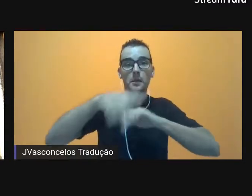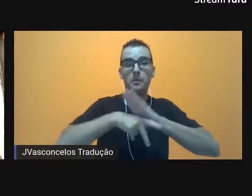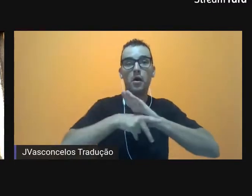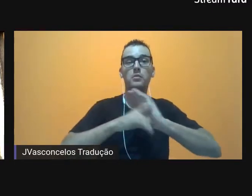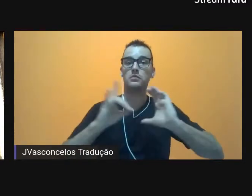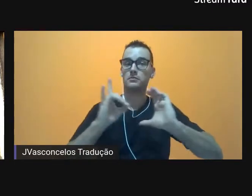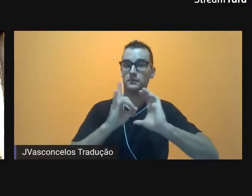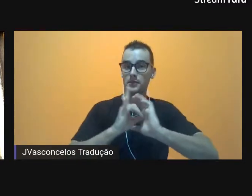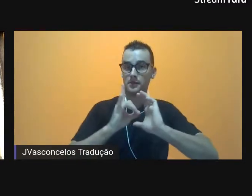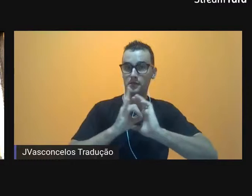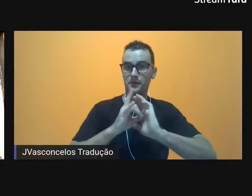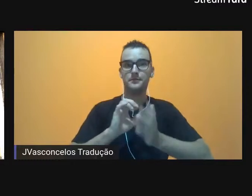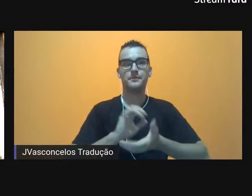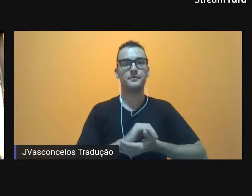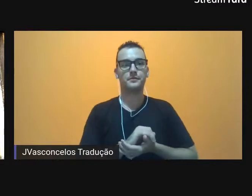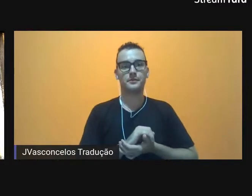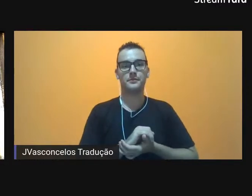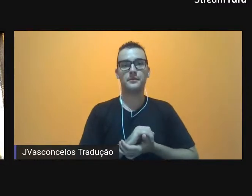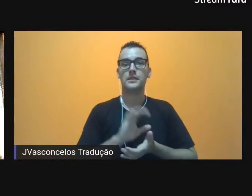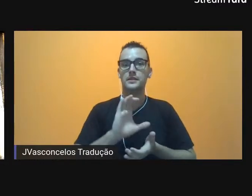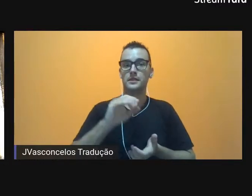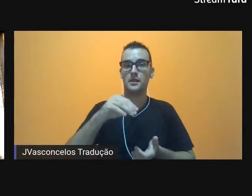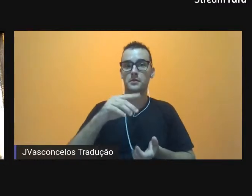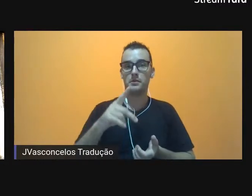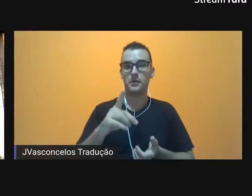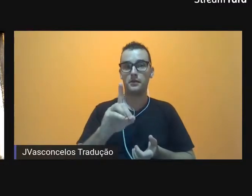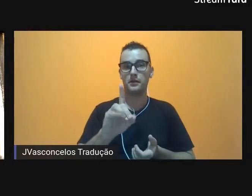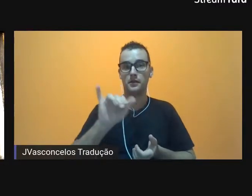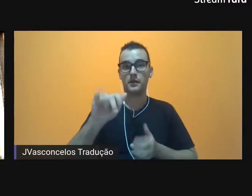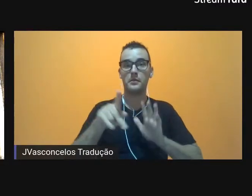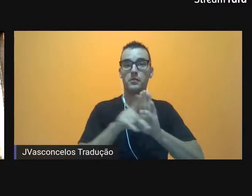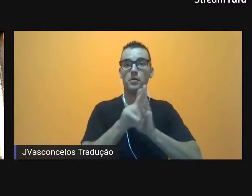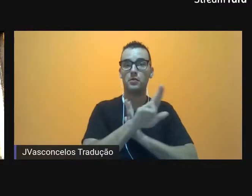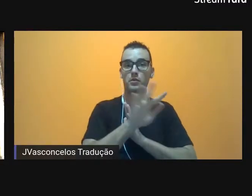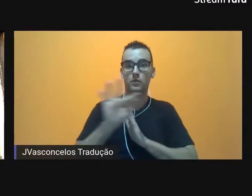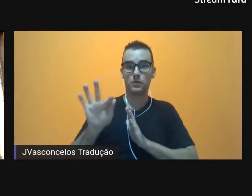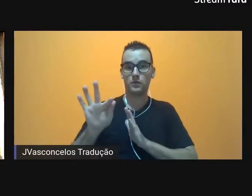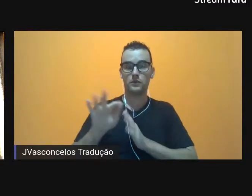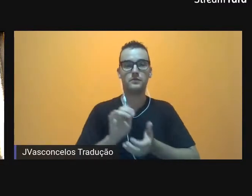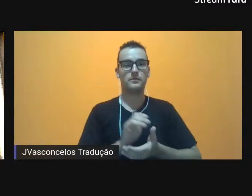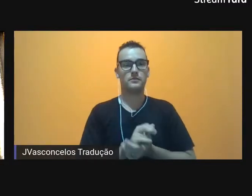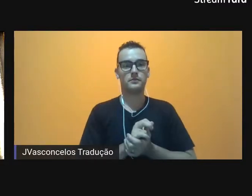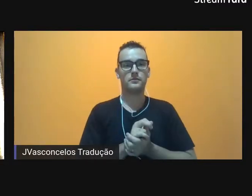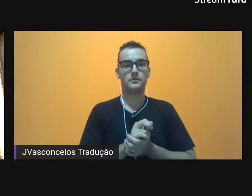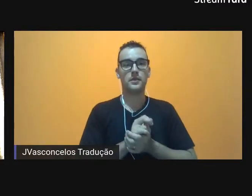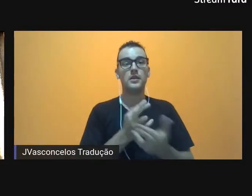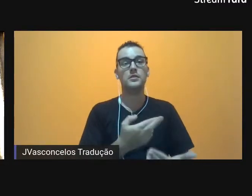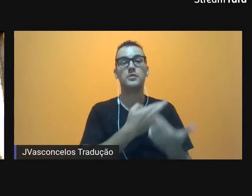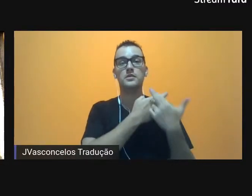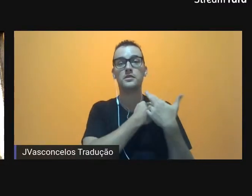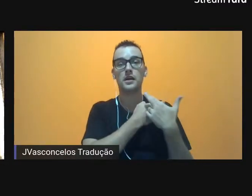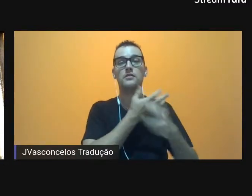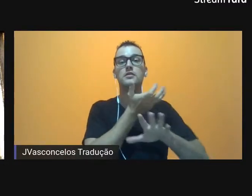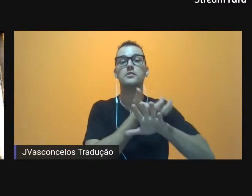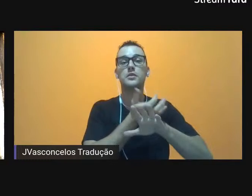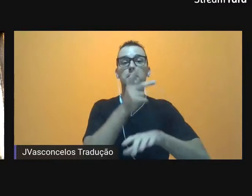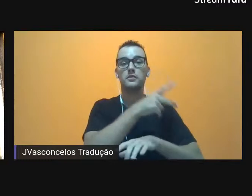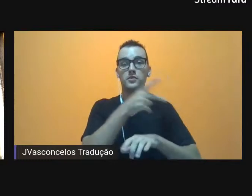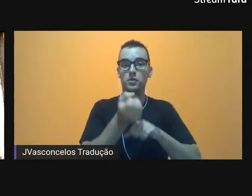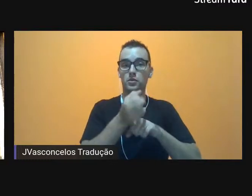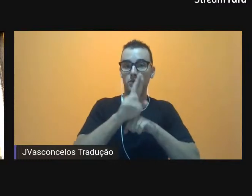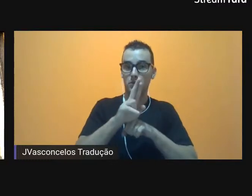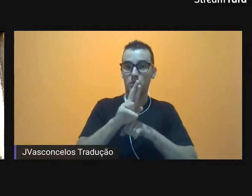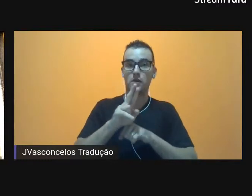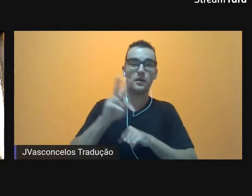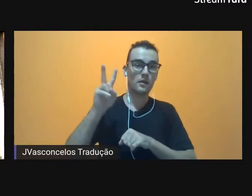em diversidade e inclusão, CMPDI, da Universidade Federal Fluminense, cujas responsáveis são a doutora Viviane Leone, a